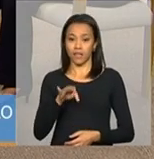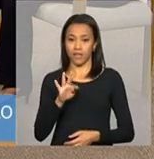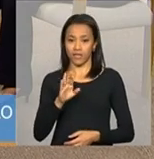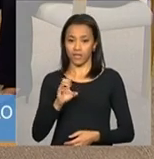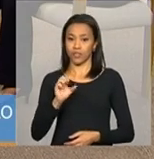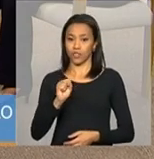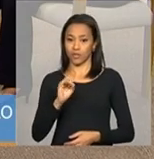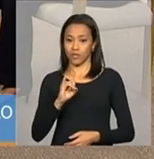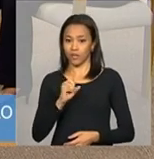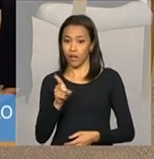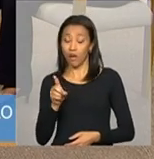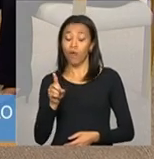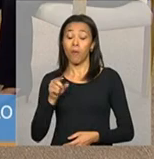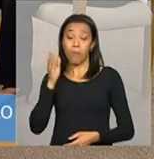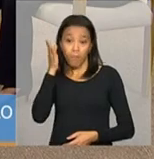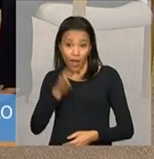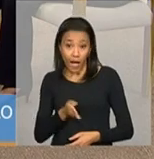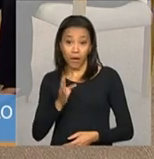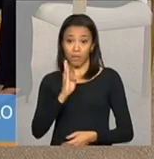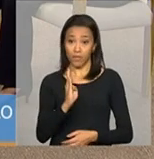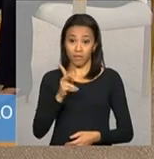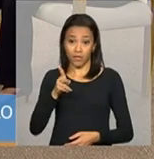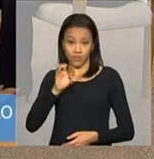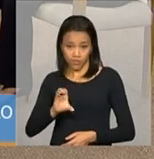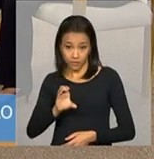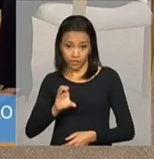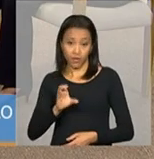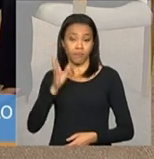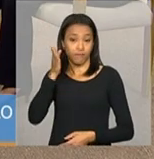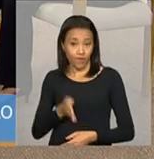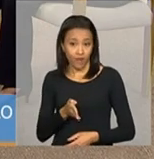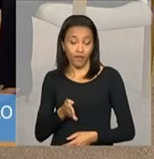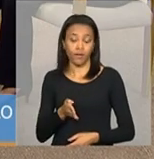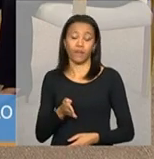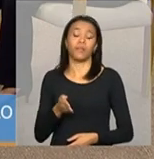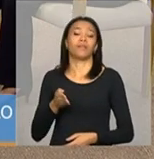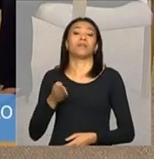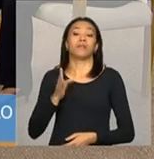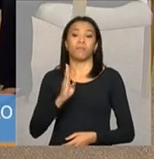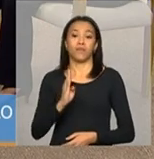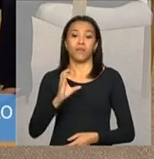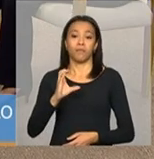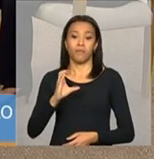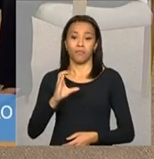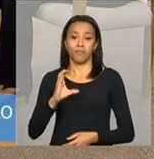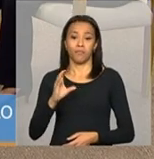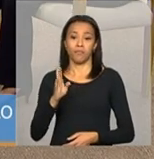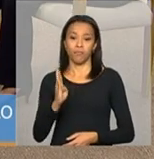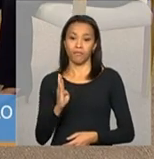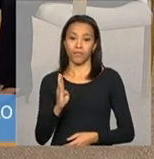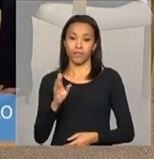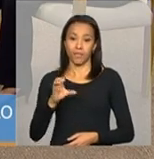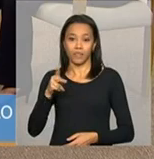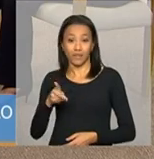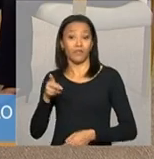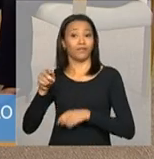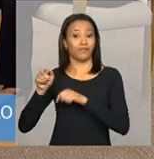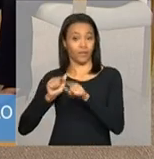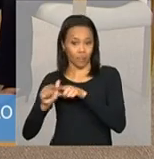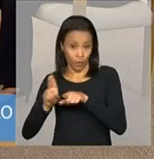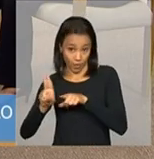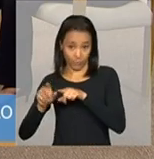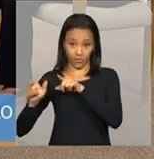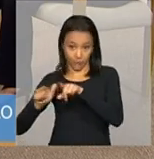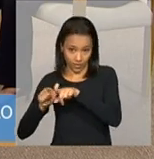www.mds.gov.br/assistenciasocial/bpc/bpc trabalho. Barbaridade. Vai